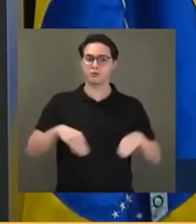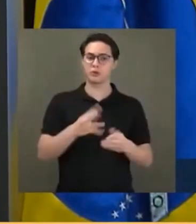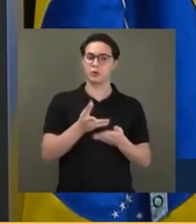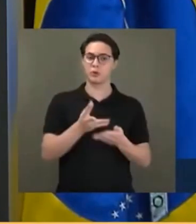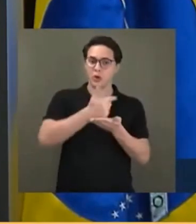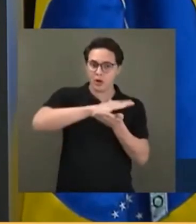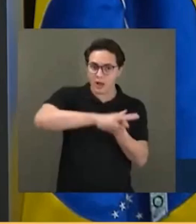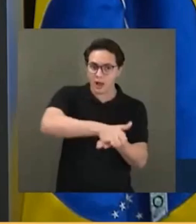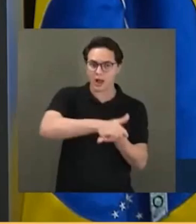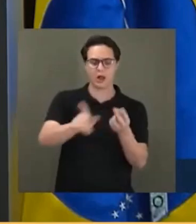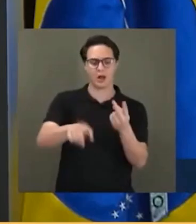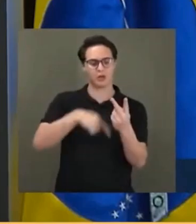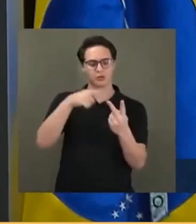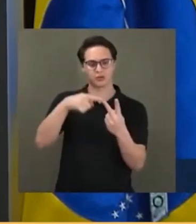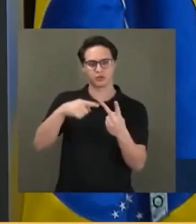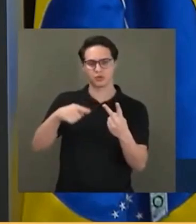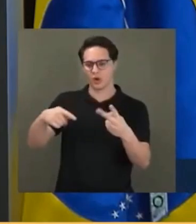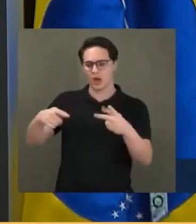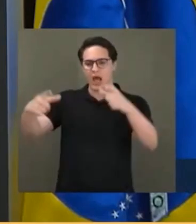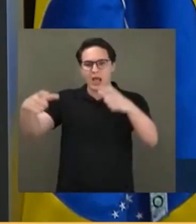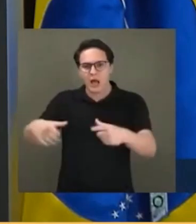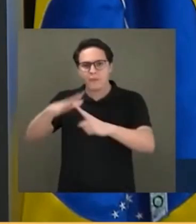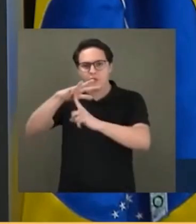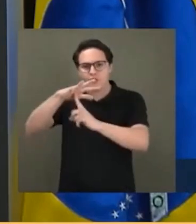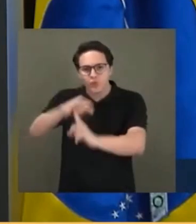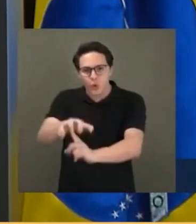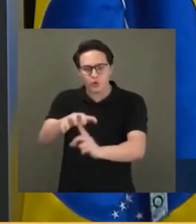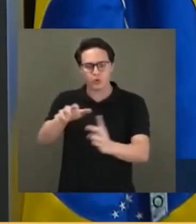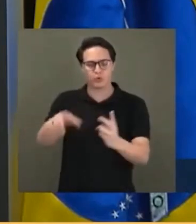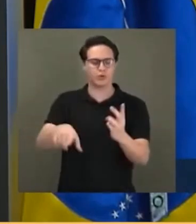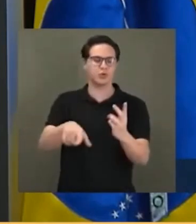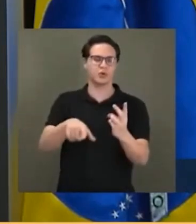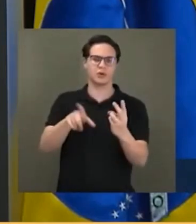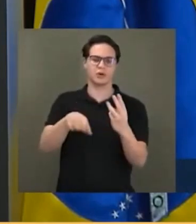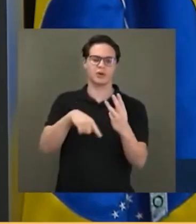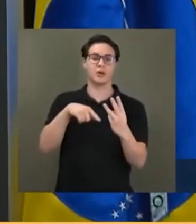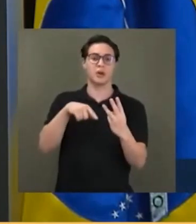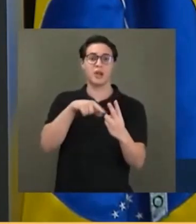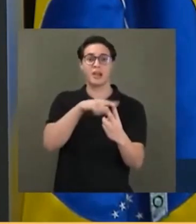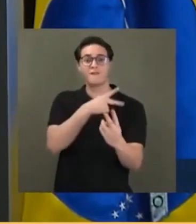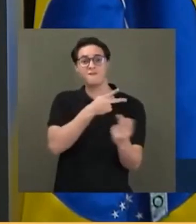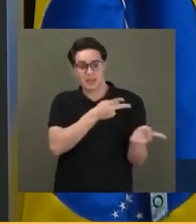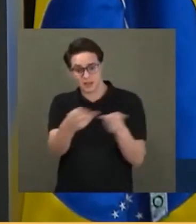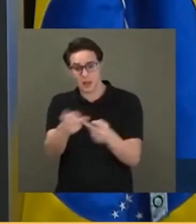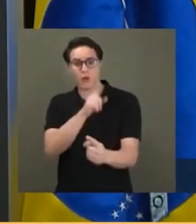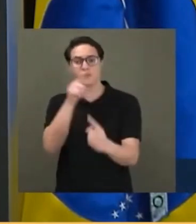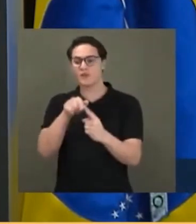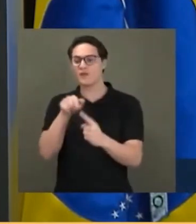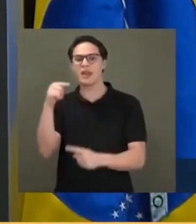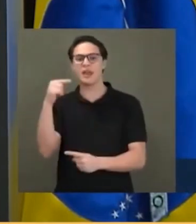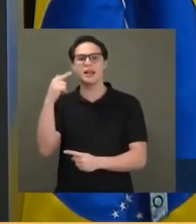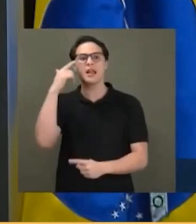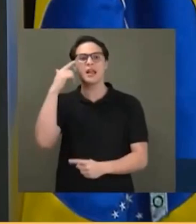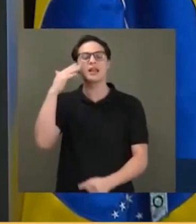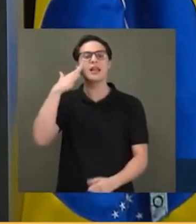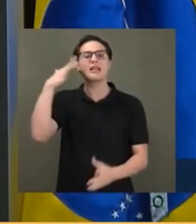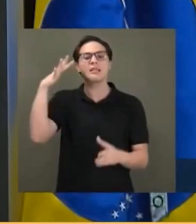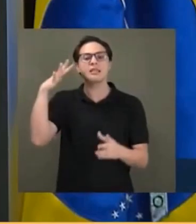holocausto campos de concentração para que entenda caso ele